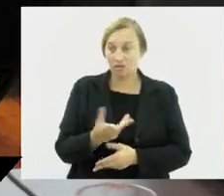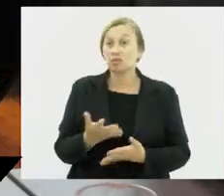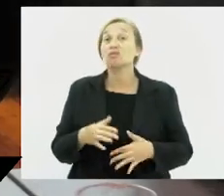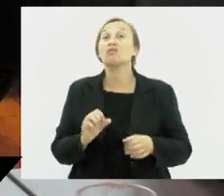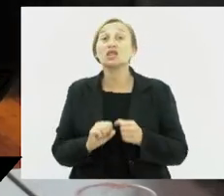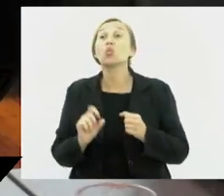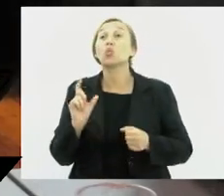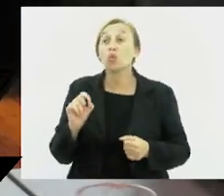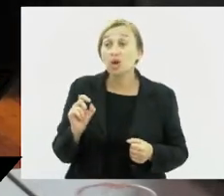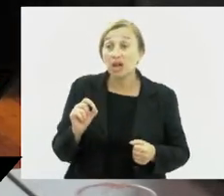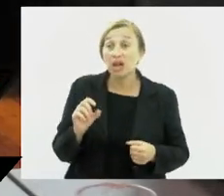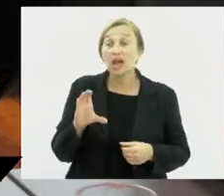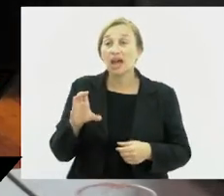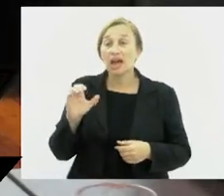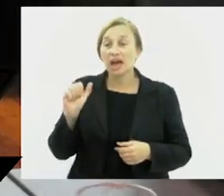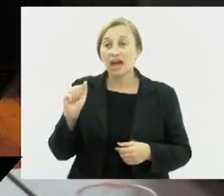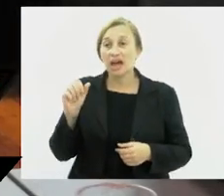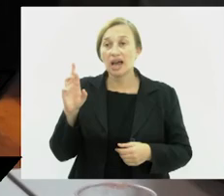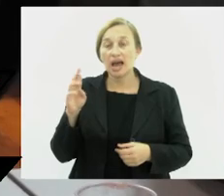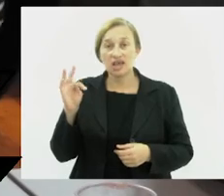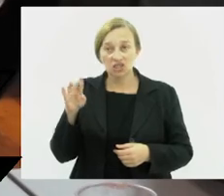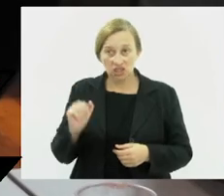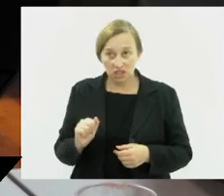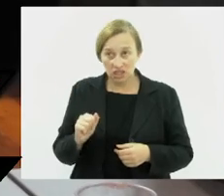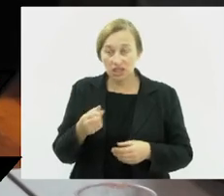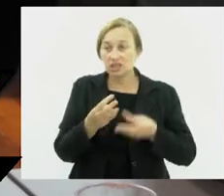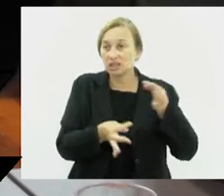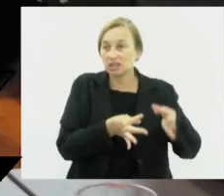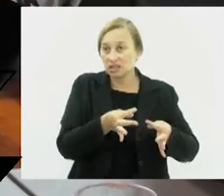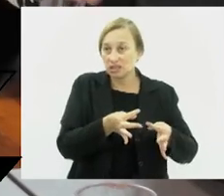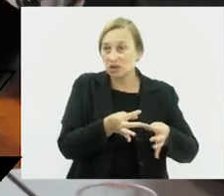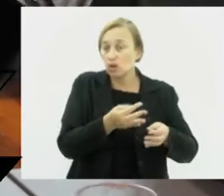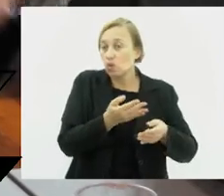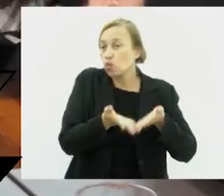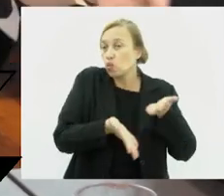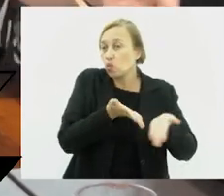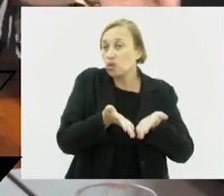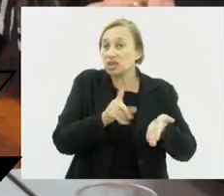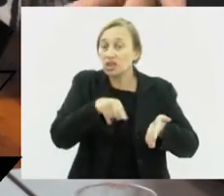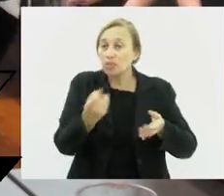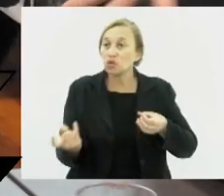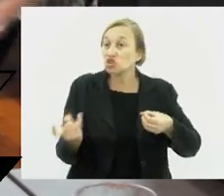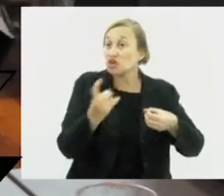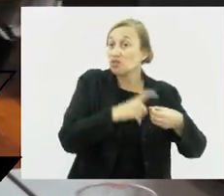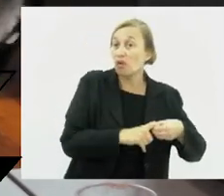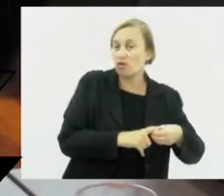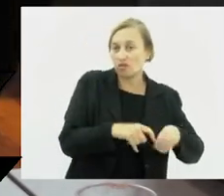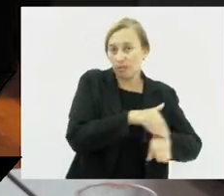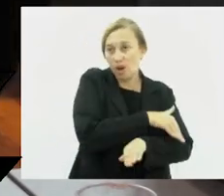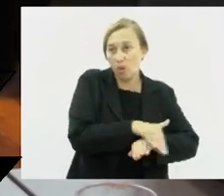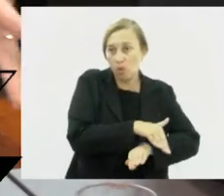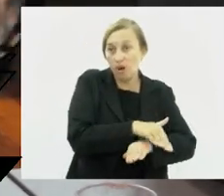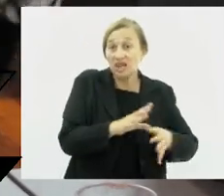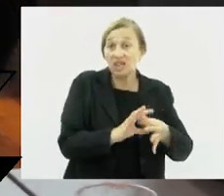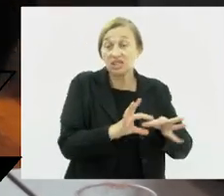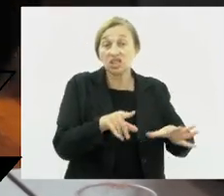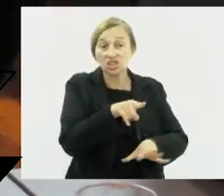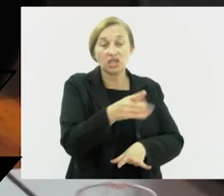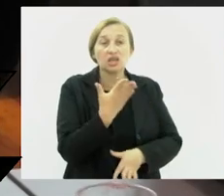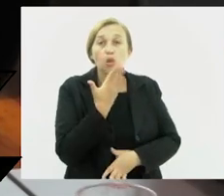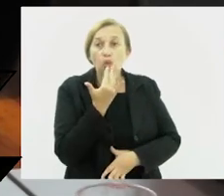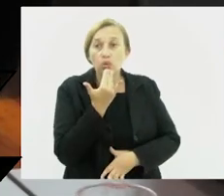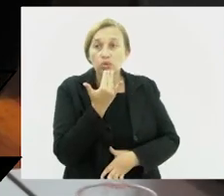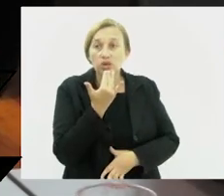faz? Castra, trata e devolve ele para aquela comunidade. E deixa que ele seja